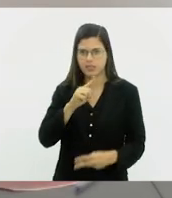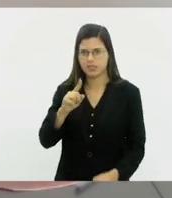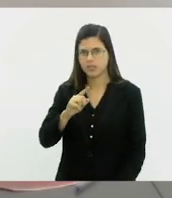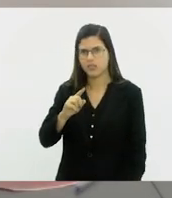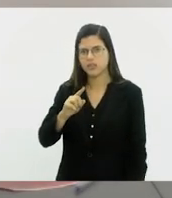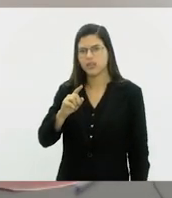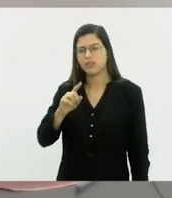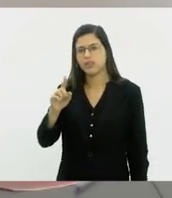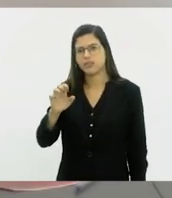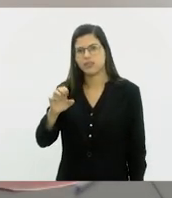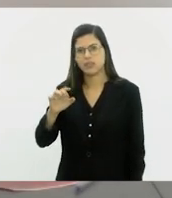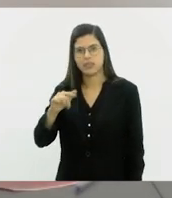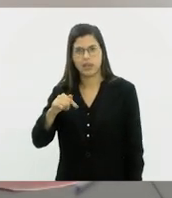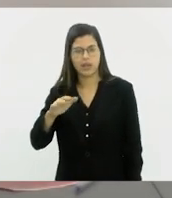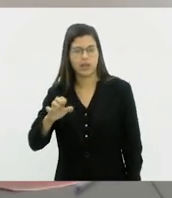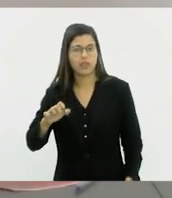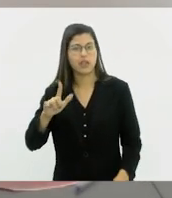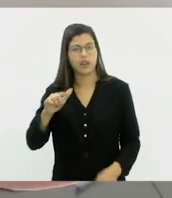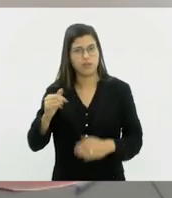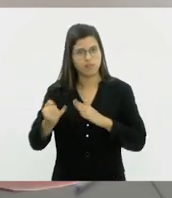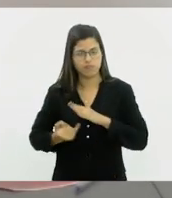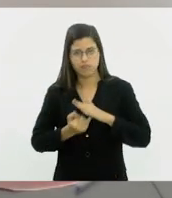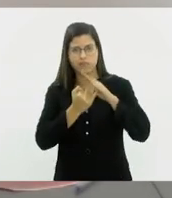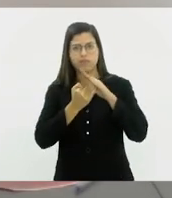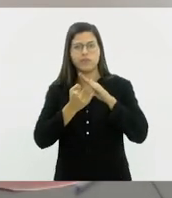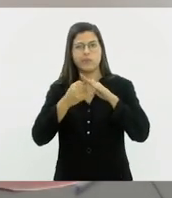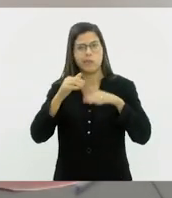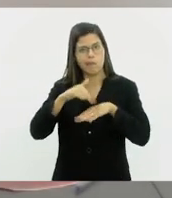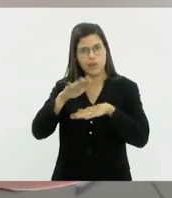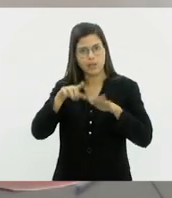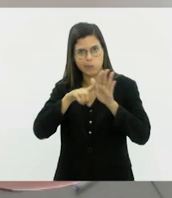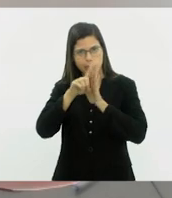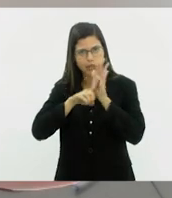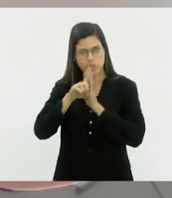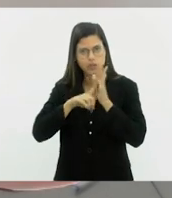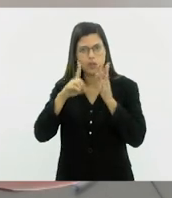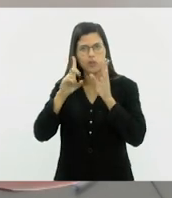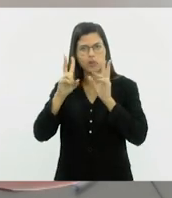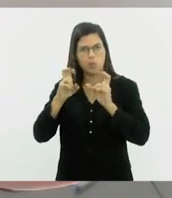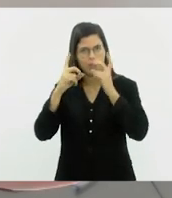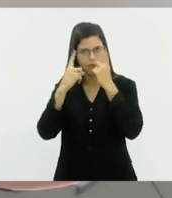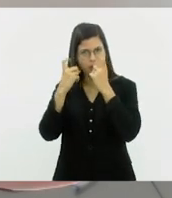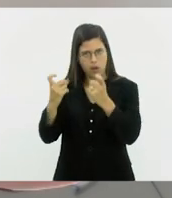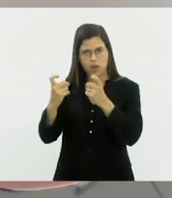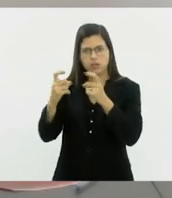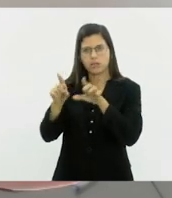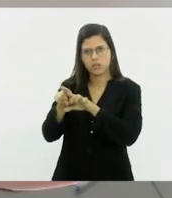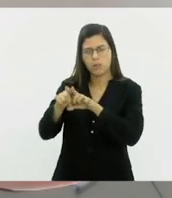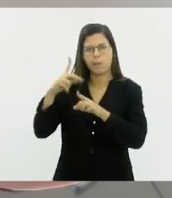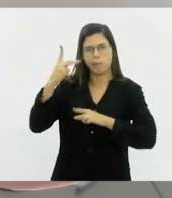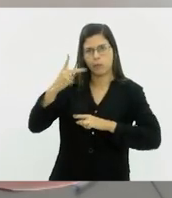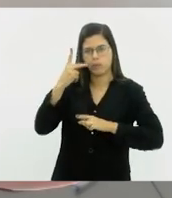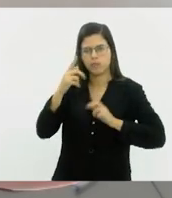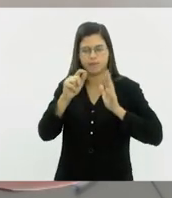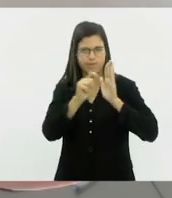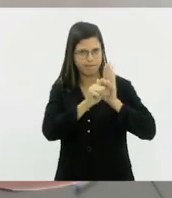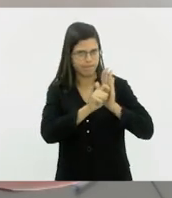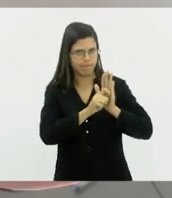instituições que mais pesquisa sobre a questão da violência e sobre a questão das drogas também de política de drogas